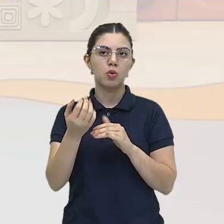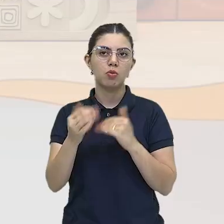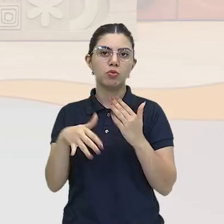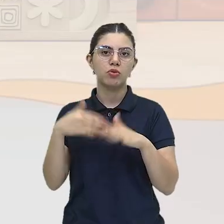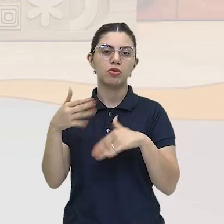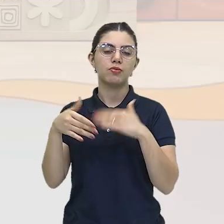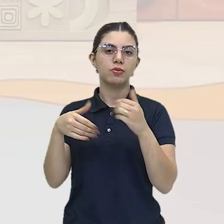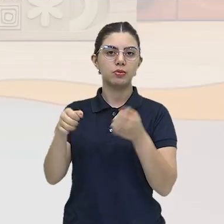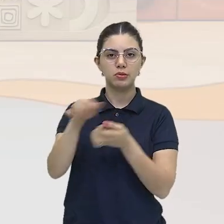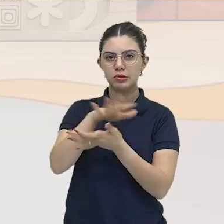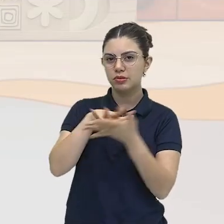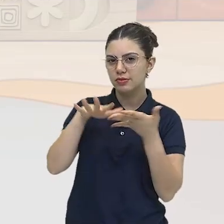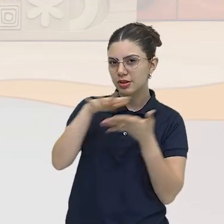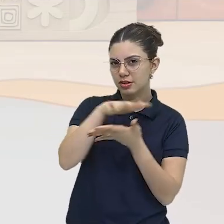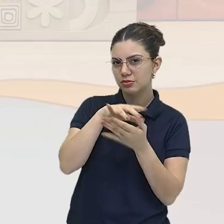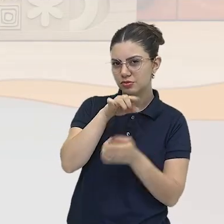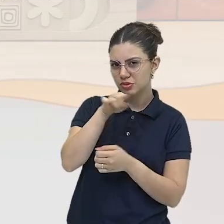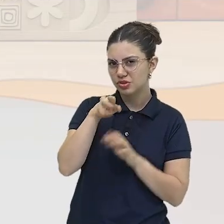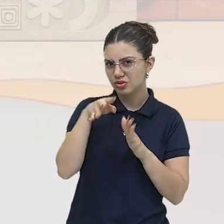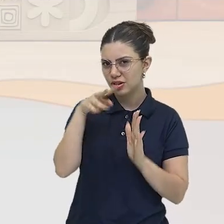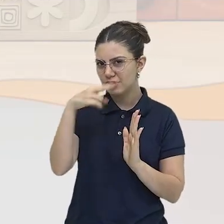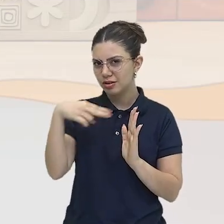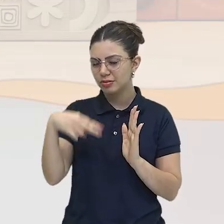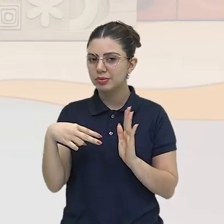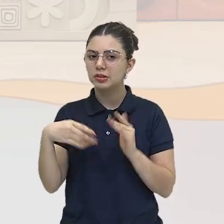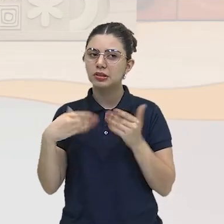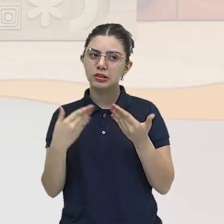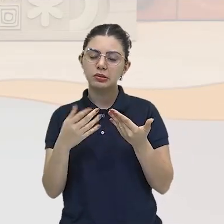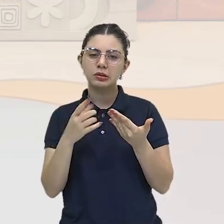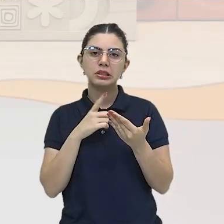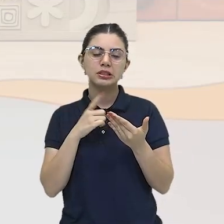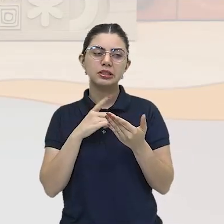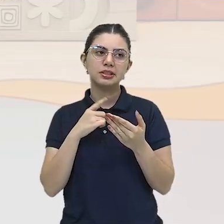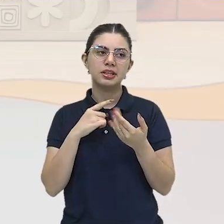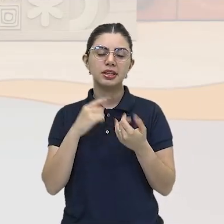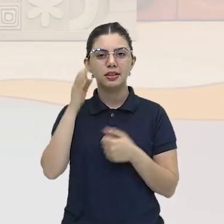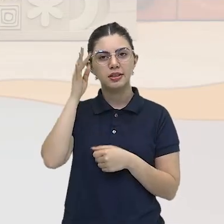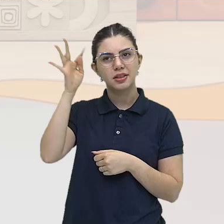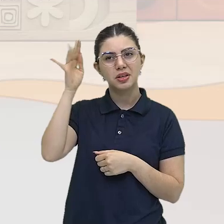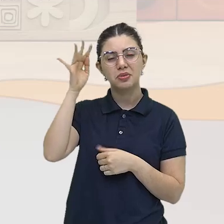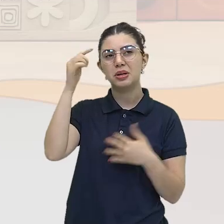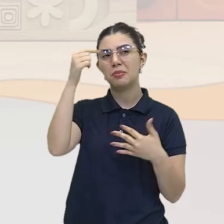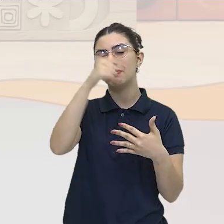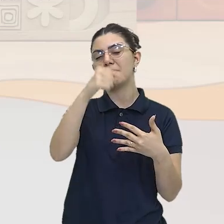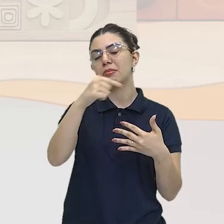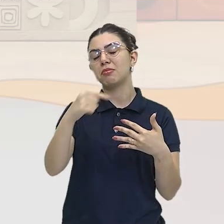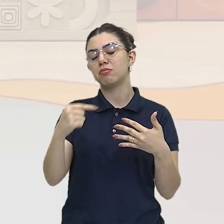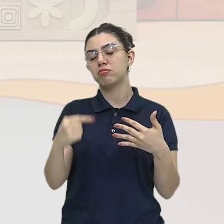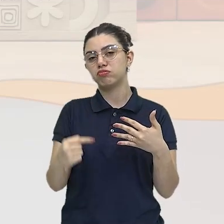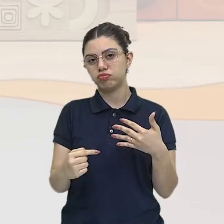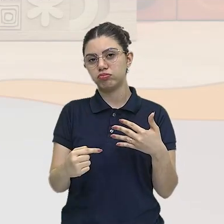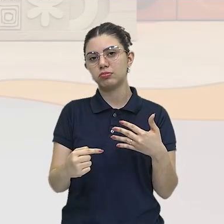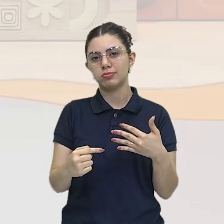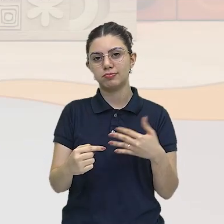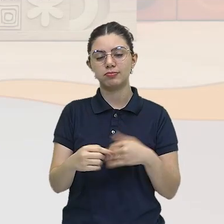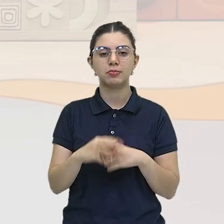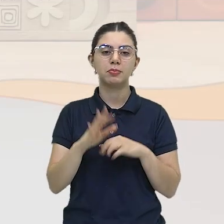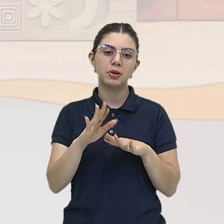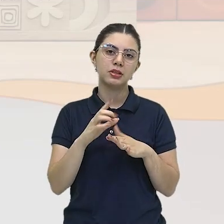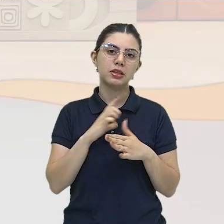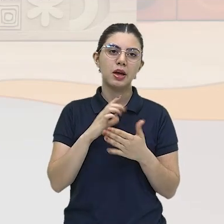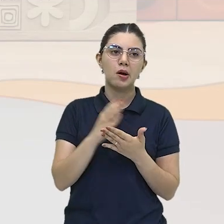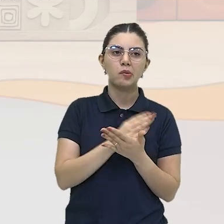universo? Existem várias explicações, várias teorias para isso. Algumas vêm